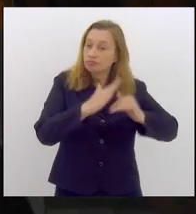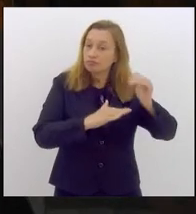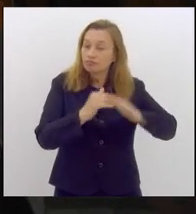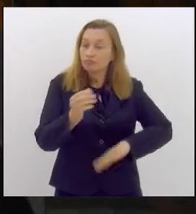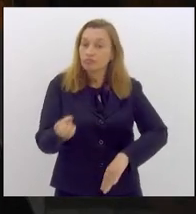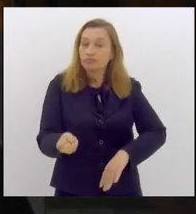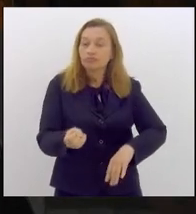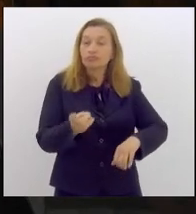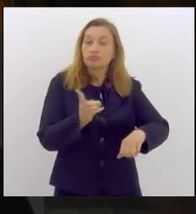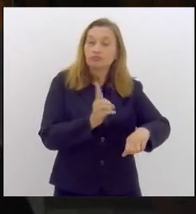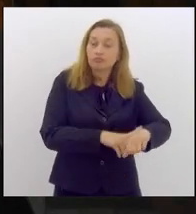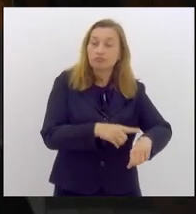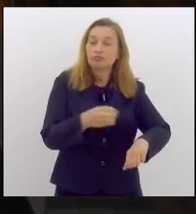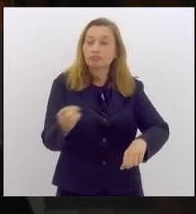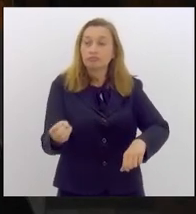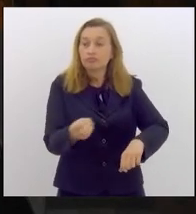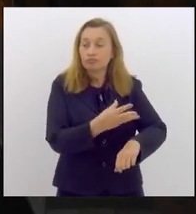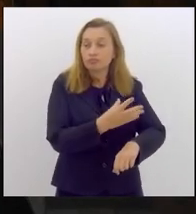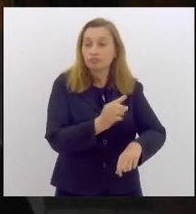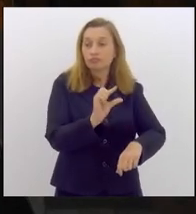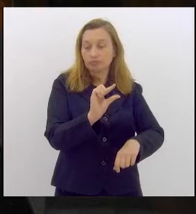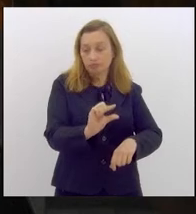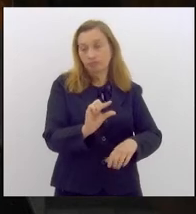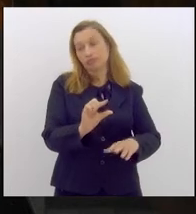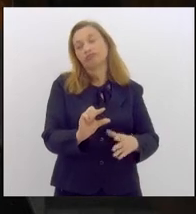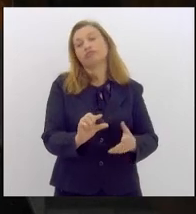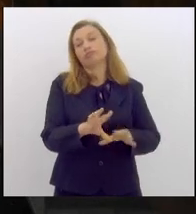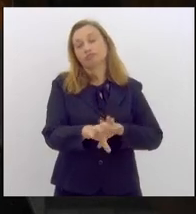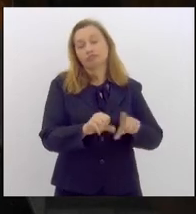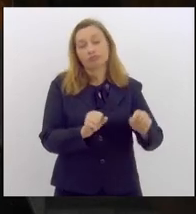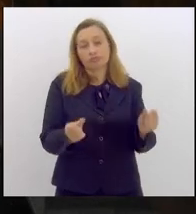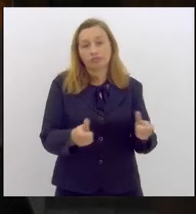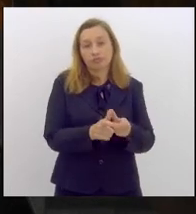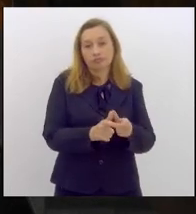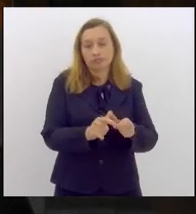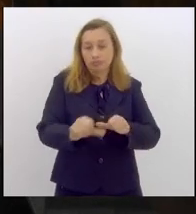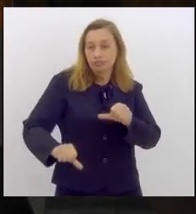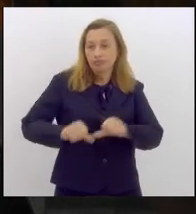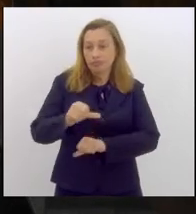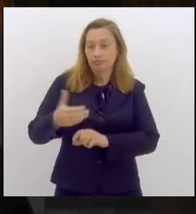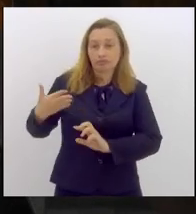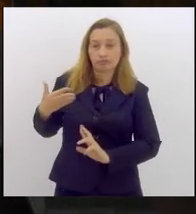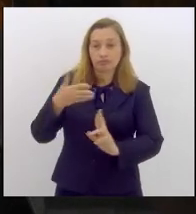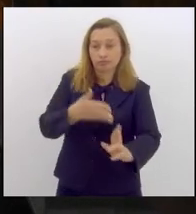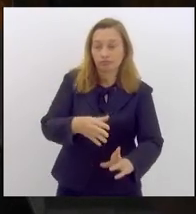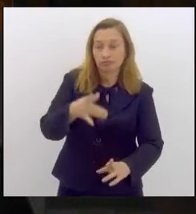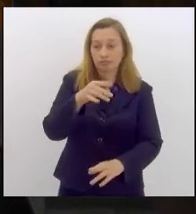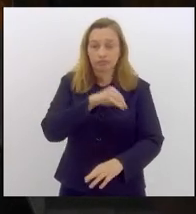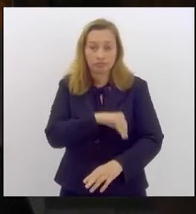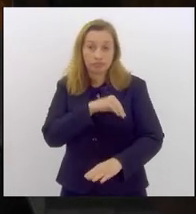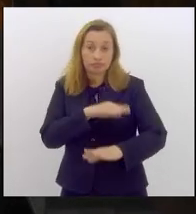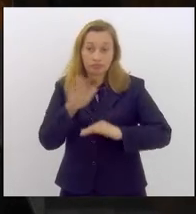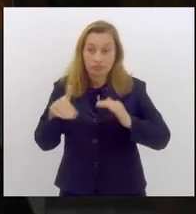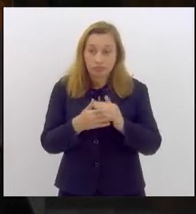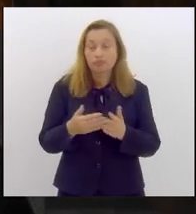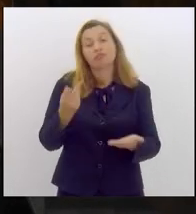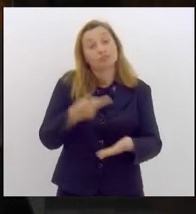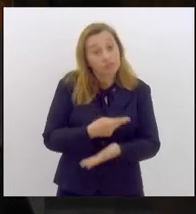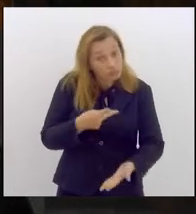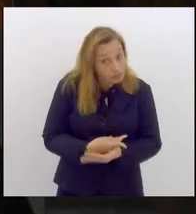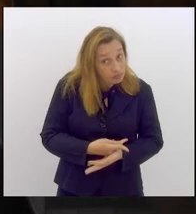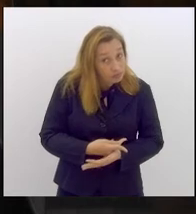menos tempo de exercício na função e que têm menor formação. Transformar o piso na referência salarial de todo mundo é uma